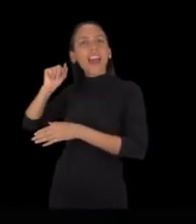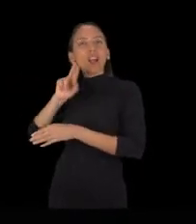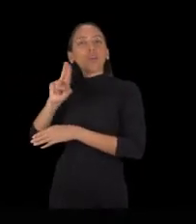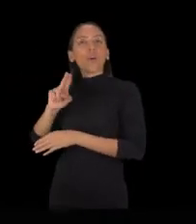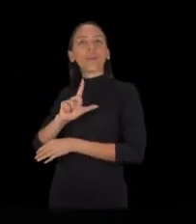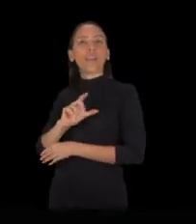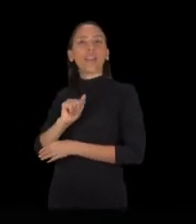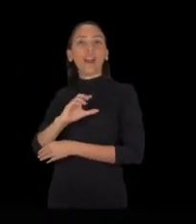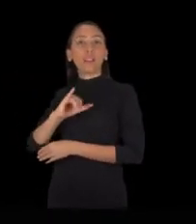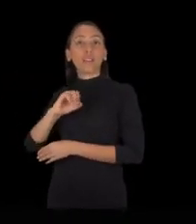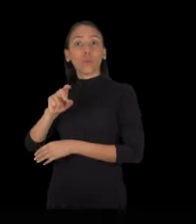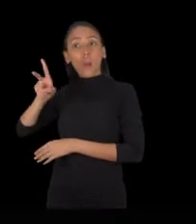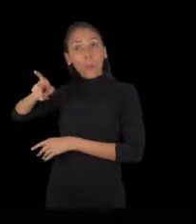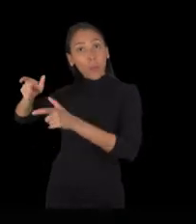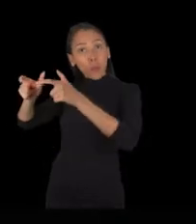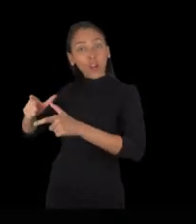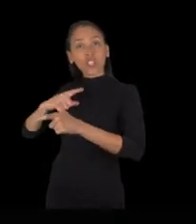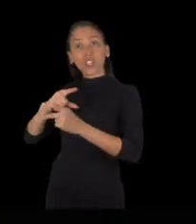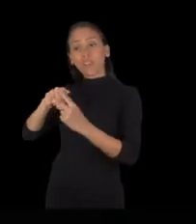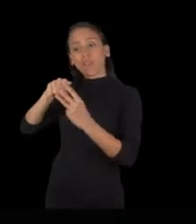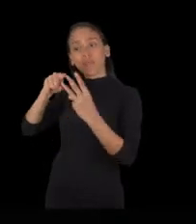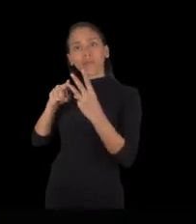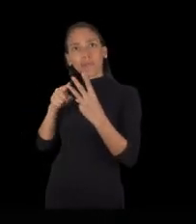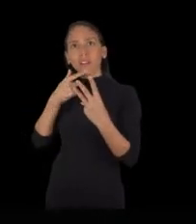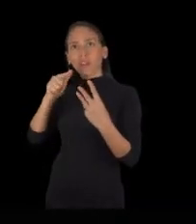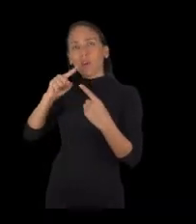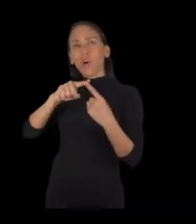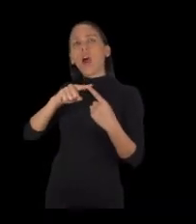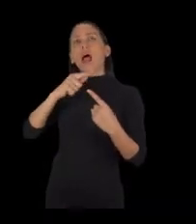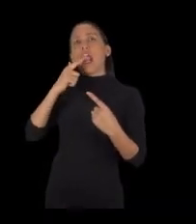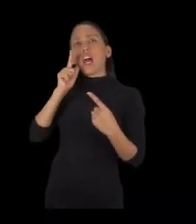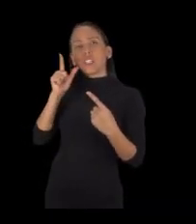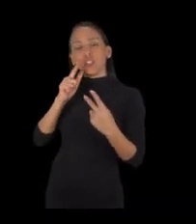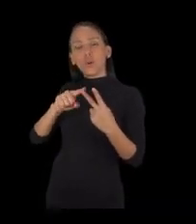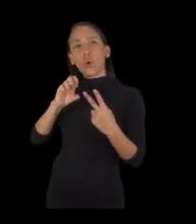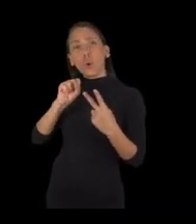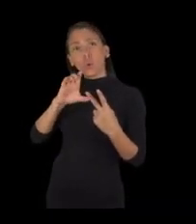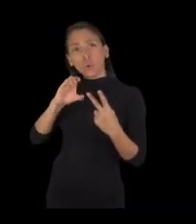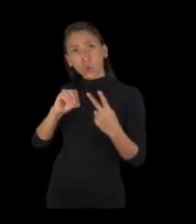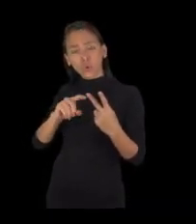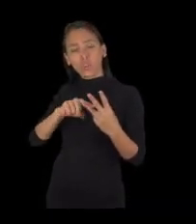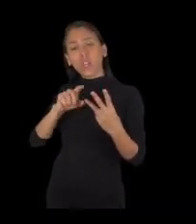o latim, o osco e o etrusco.